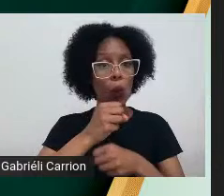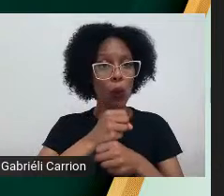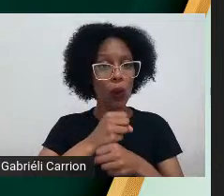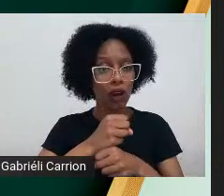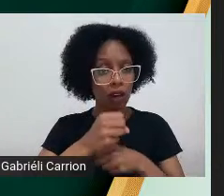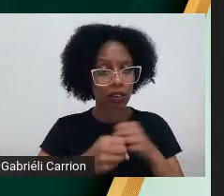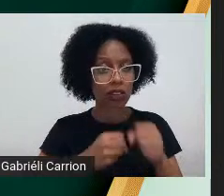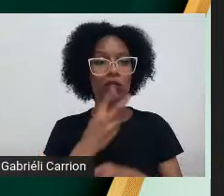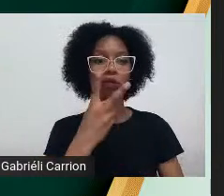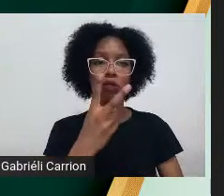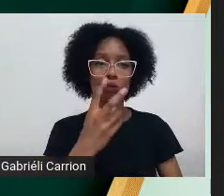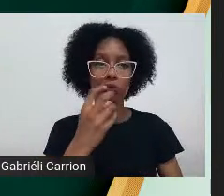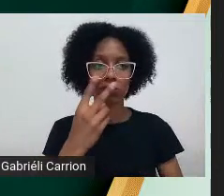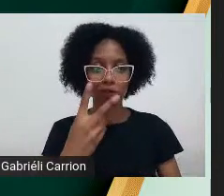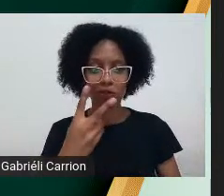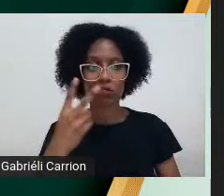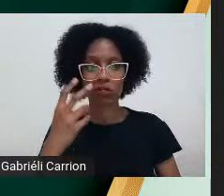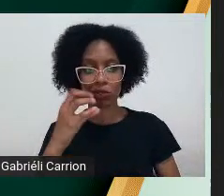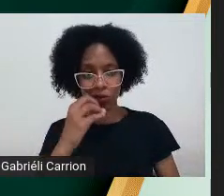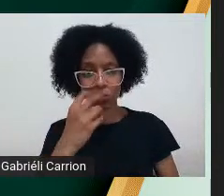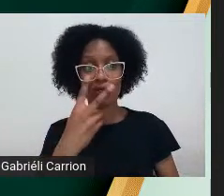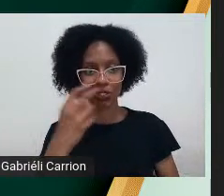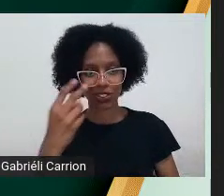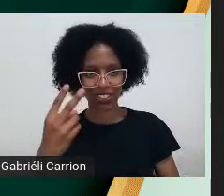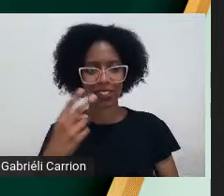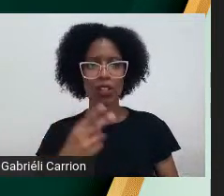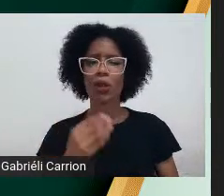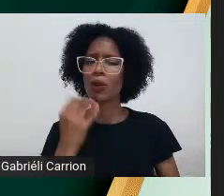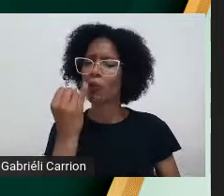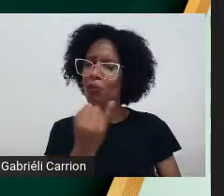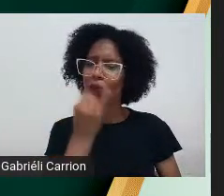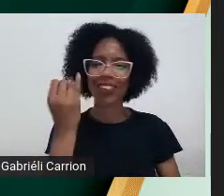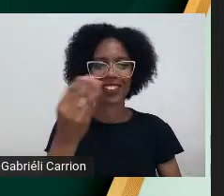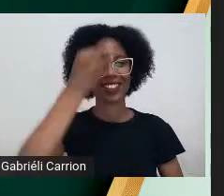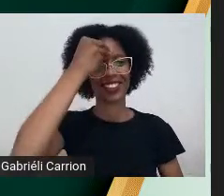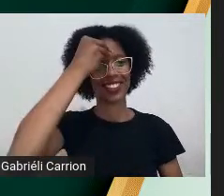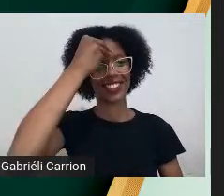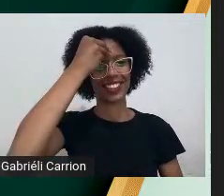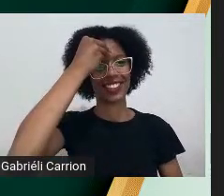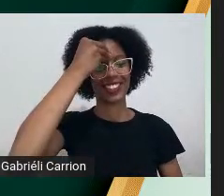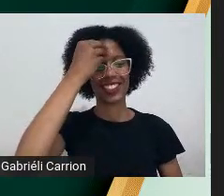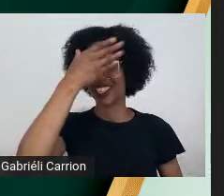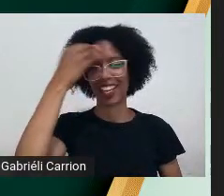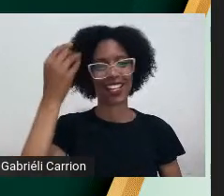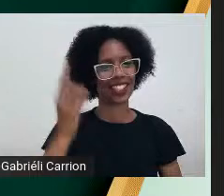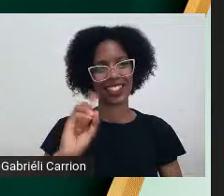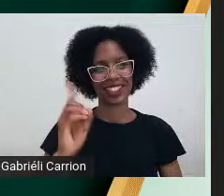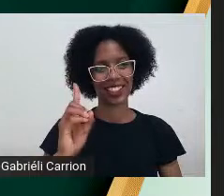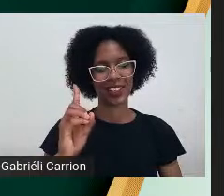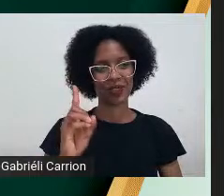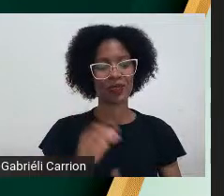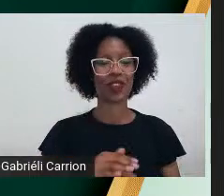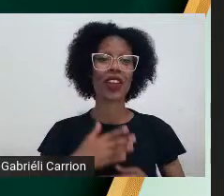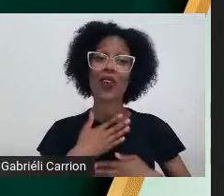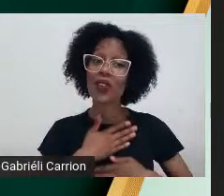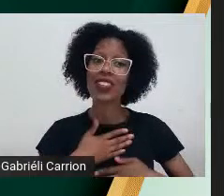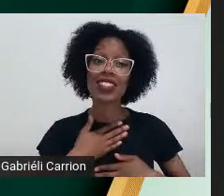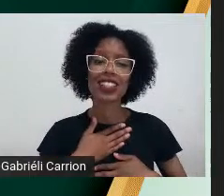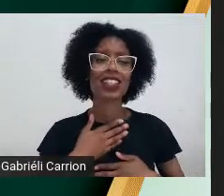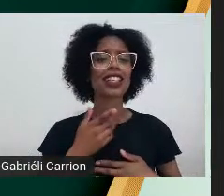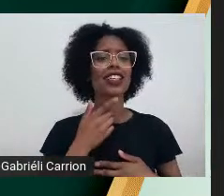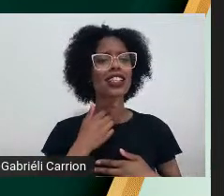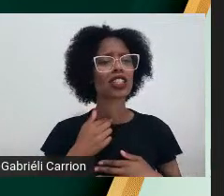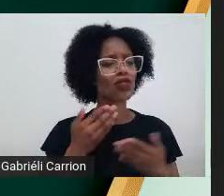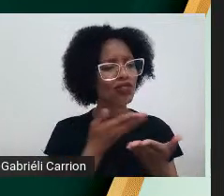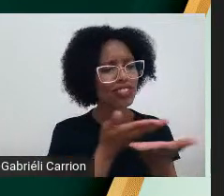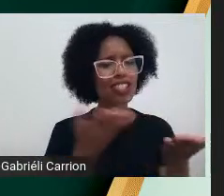tarde. Muito importante que vocês levem isso na memória de vocês. Eu gostaria, então, de desejar a vocês muito